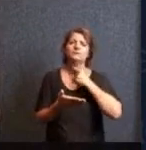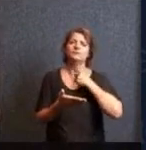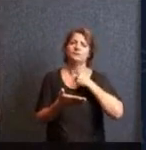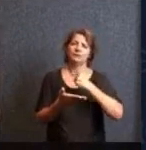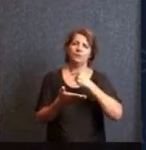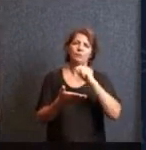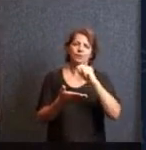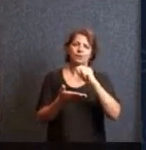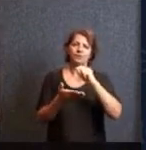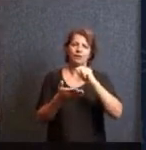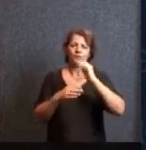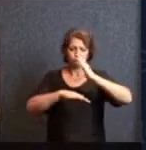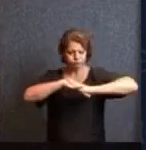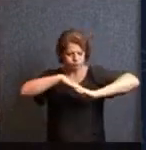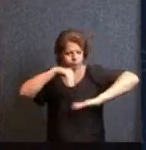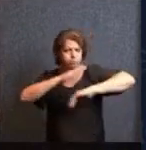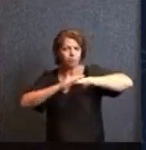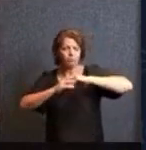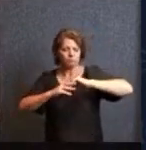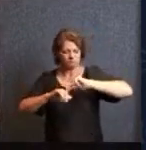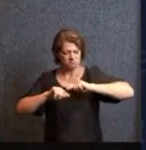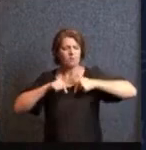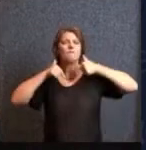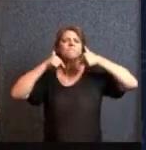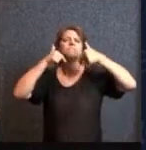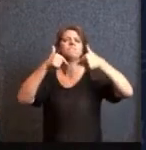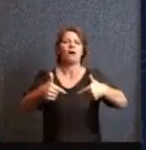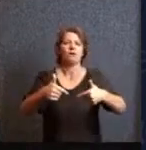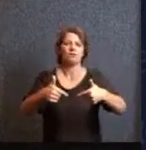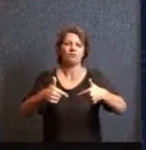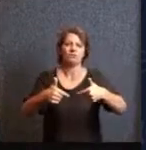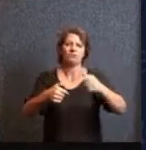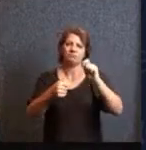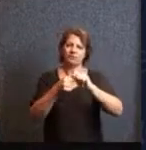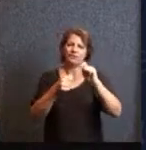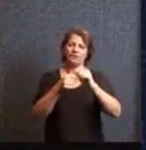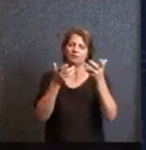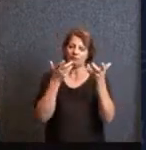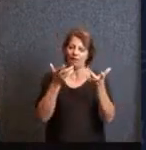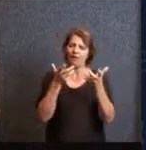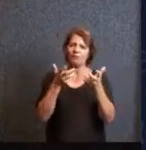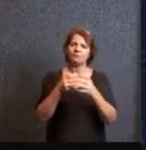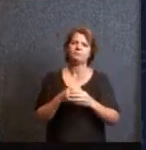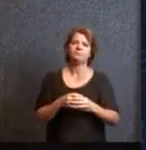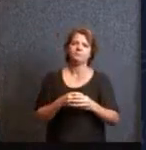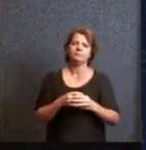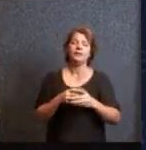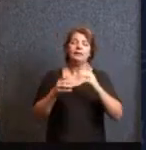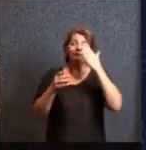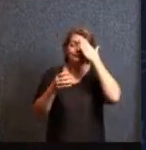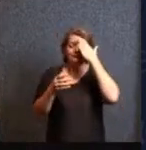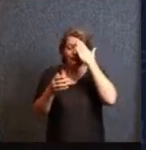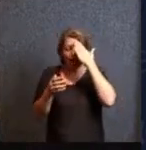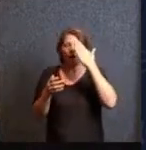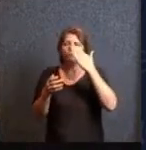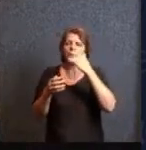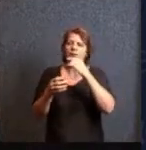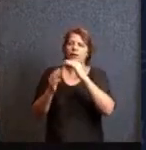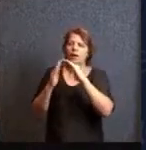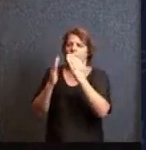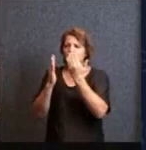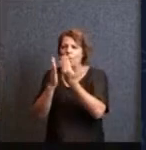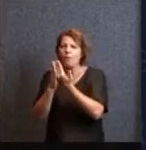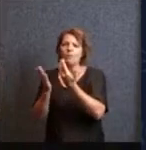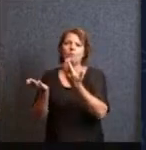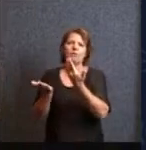de fazer as coisas funcionarem ainda melhor. E que sabem quais são as fragilidades e o que